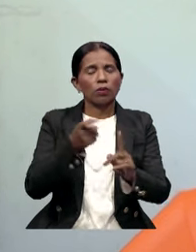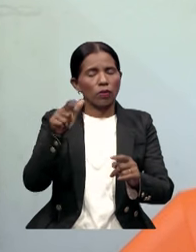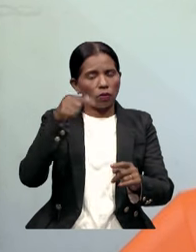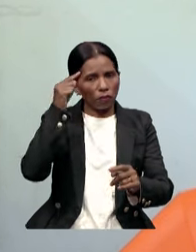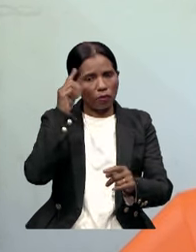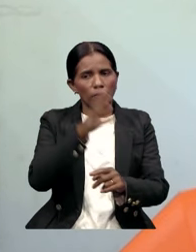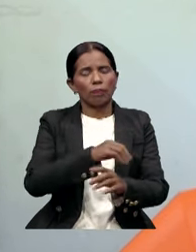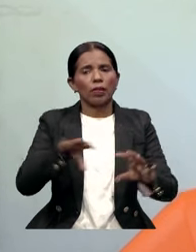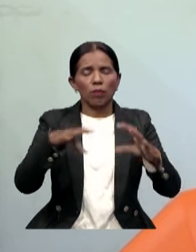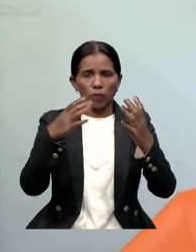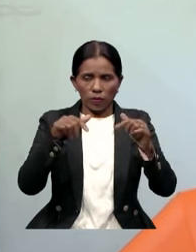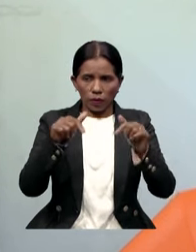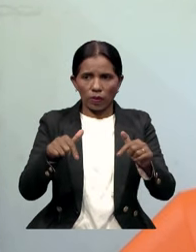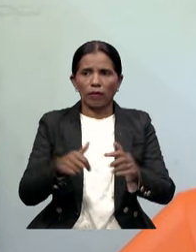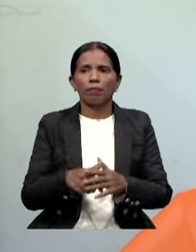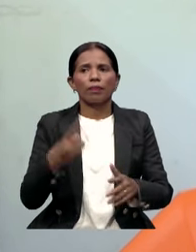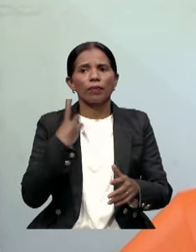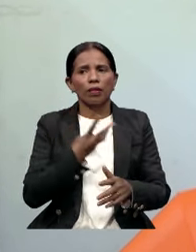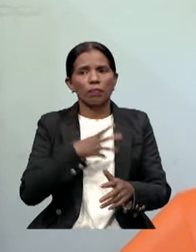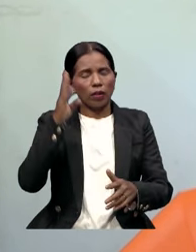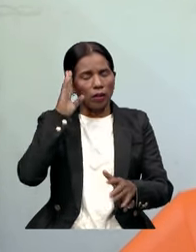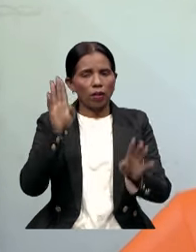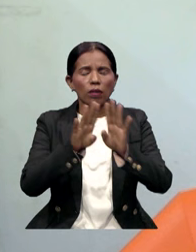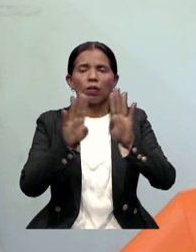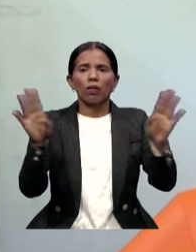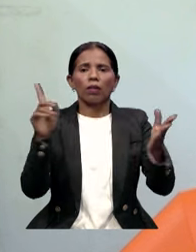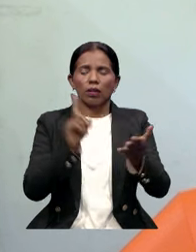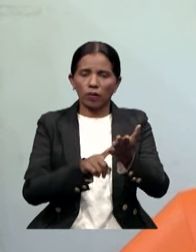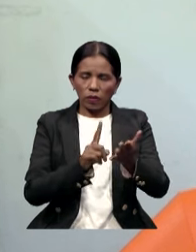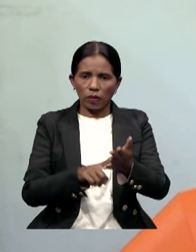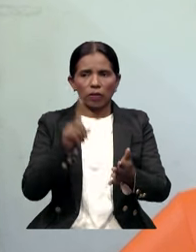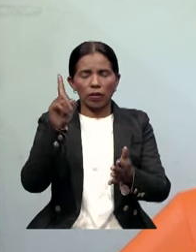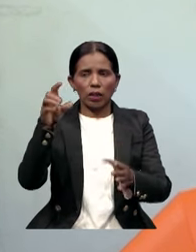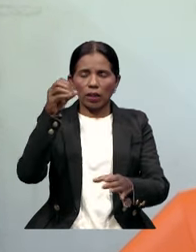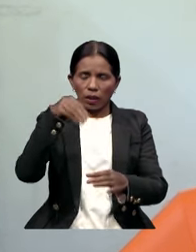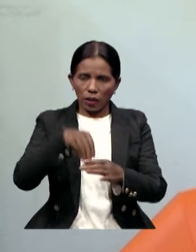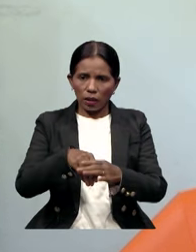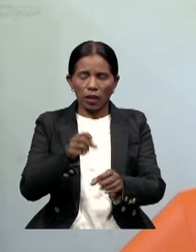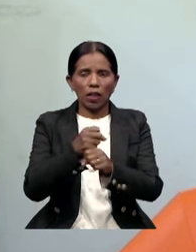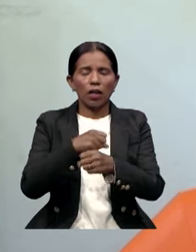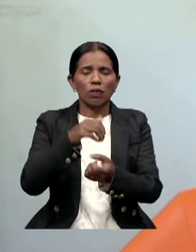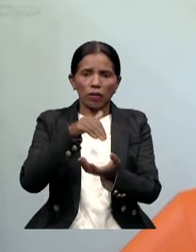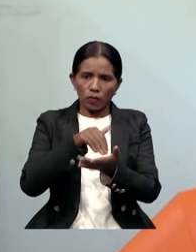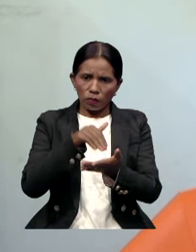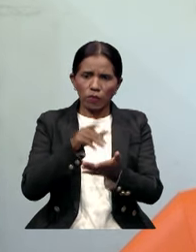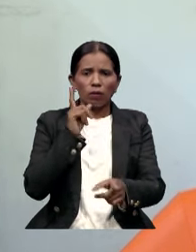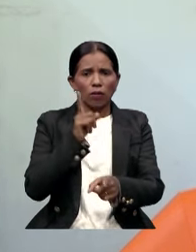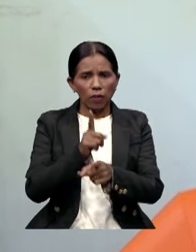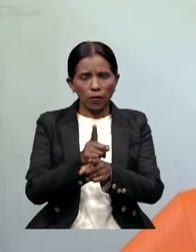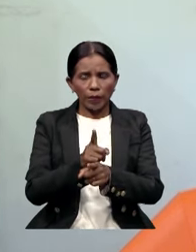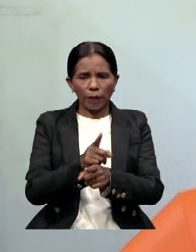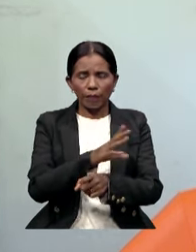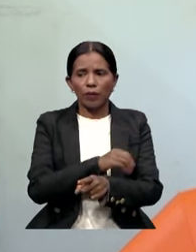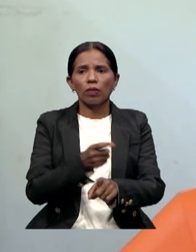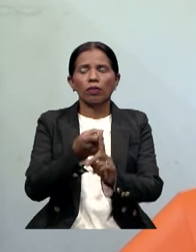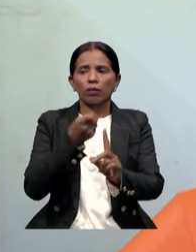is komisão de nerasik maka mi hanui na tuloke diskusan ira nebe klean hal studus viabilidade no mos parte